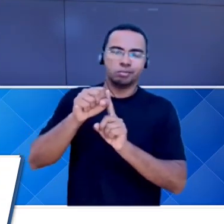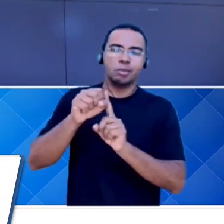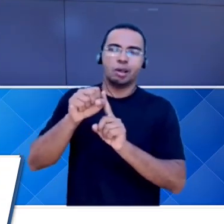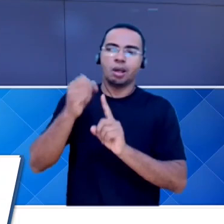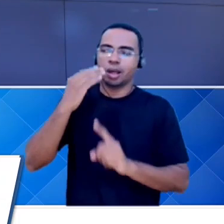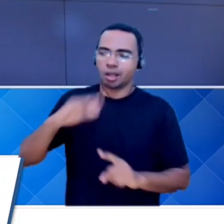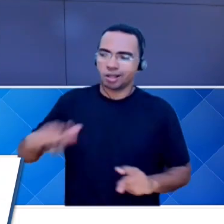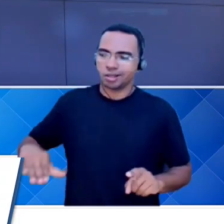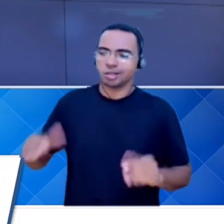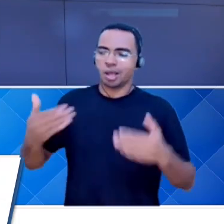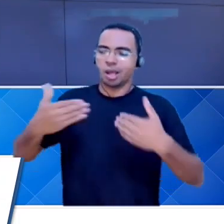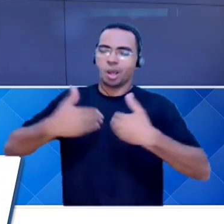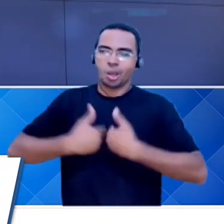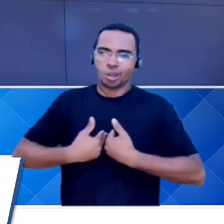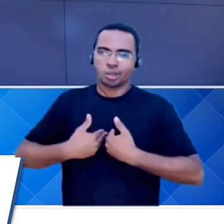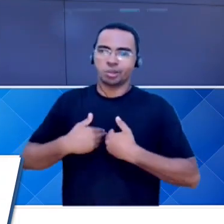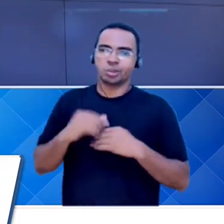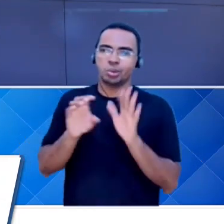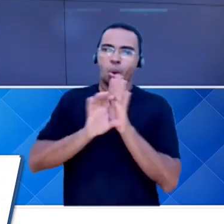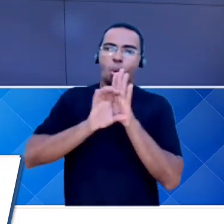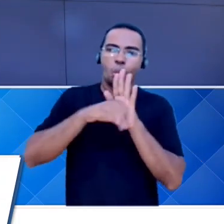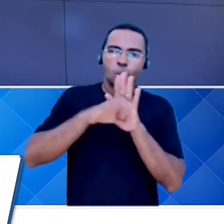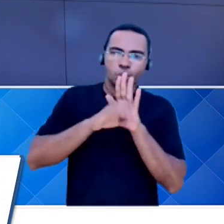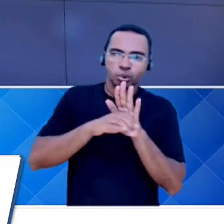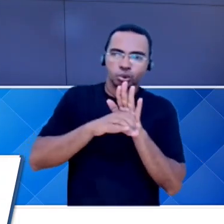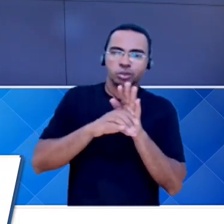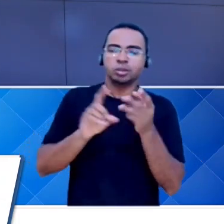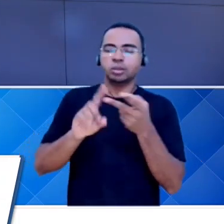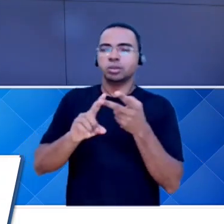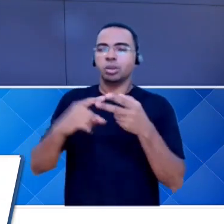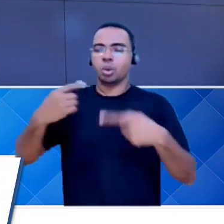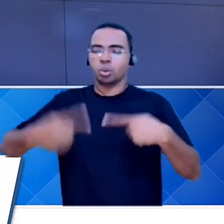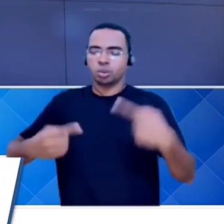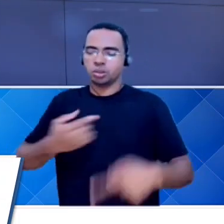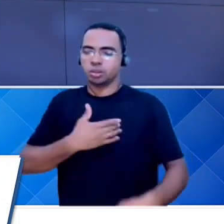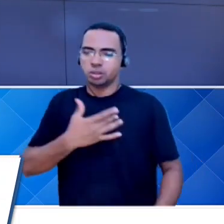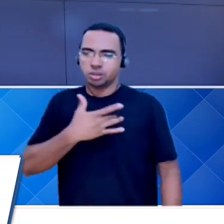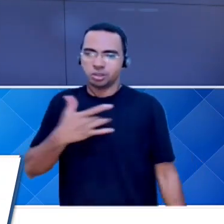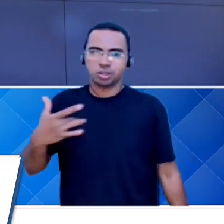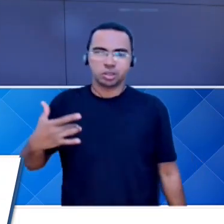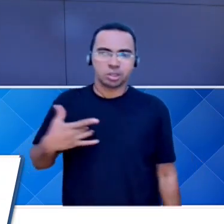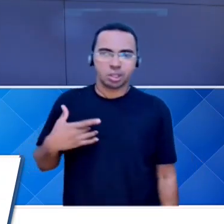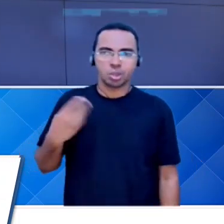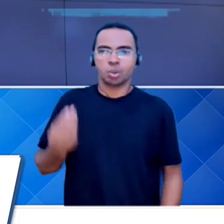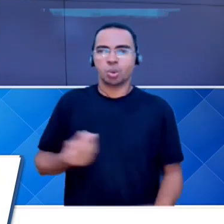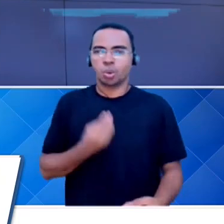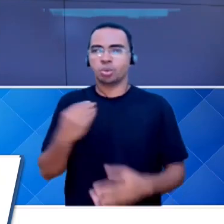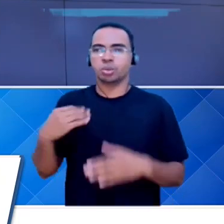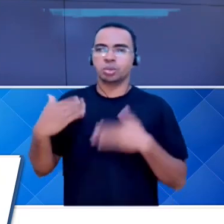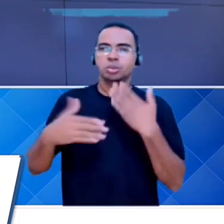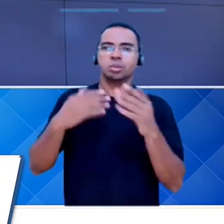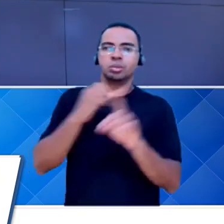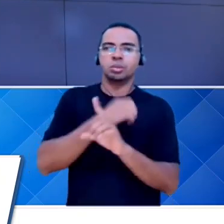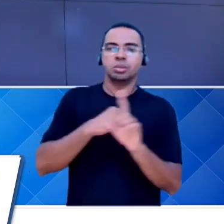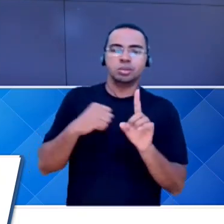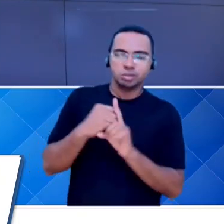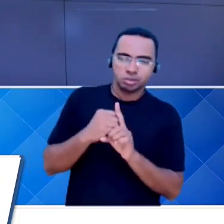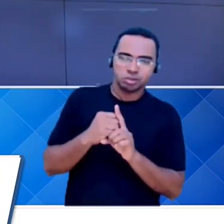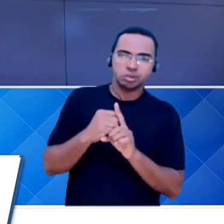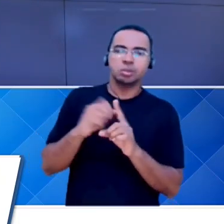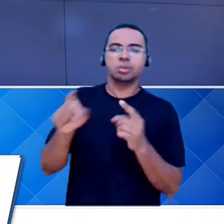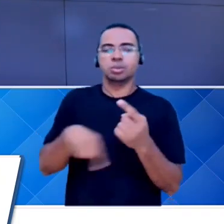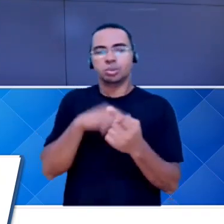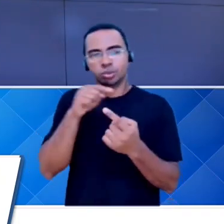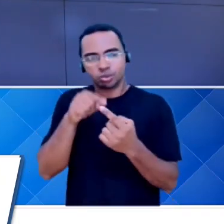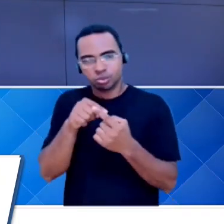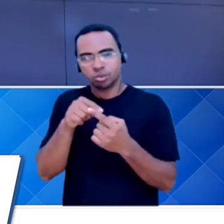autismo e as concepções, as políticas de saúde, então, como dimensão do desenvolvimento social, os objetivos, o material e